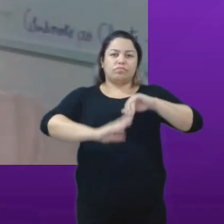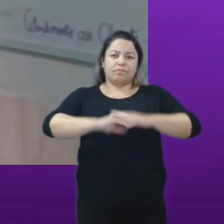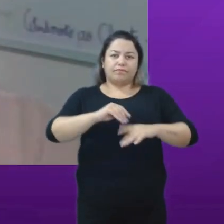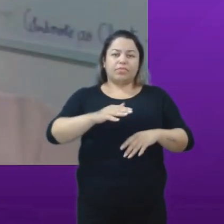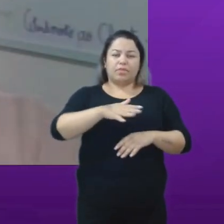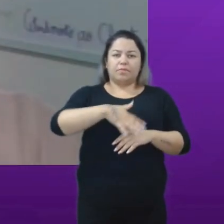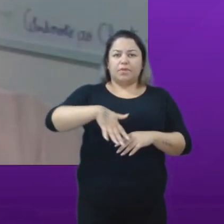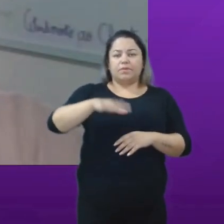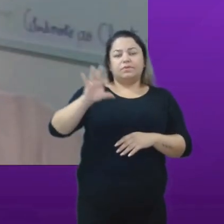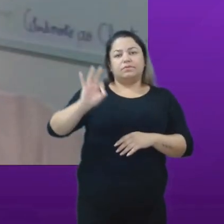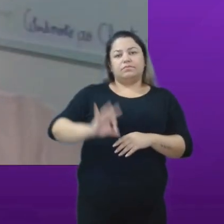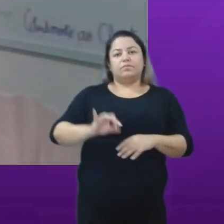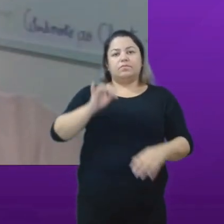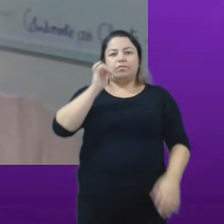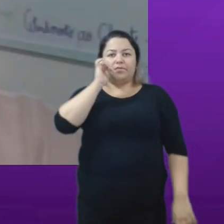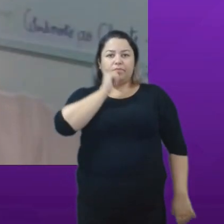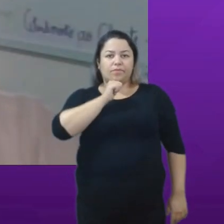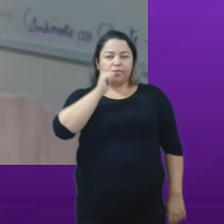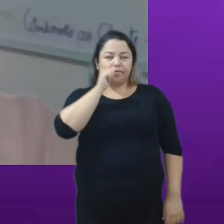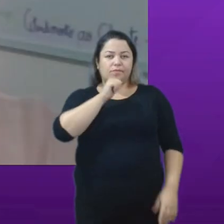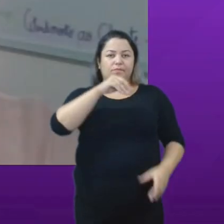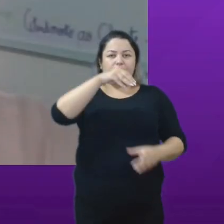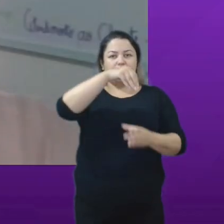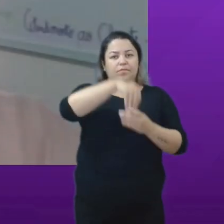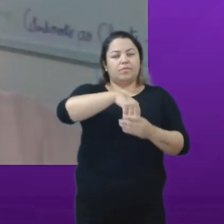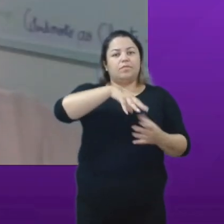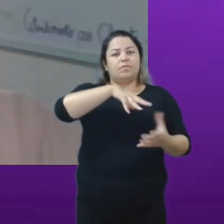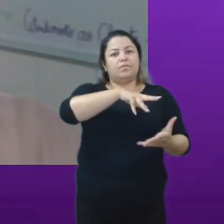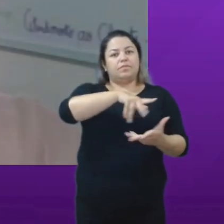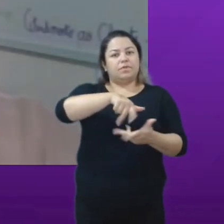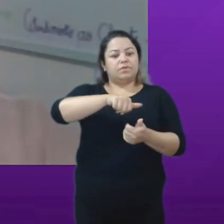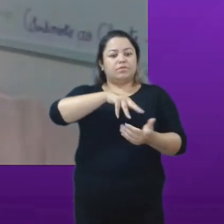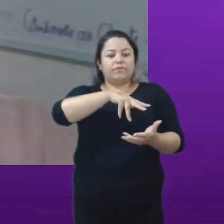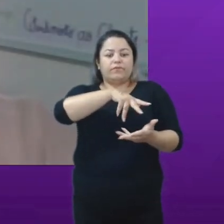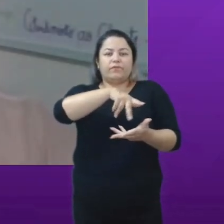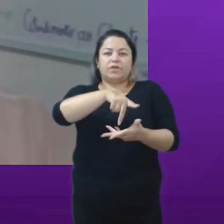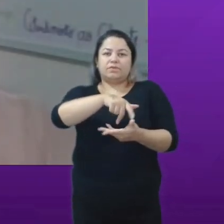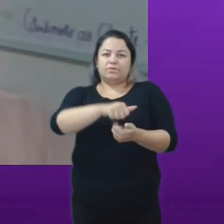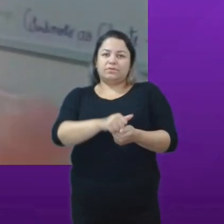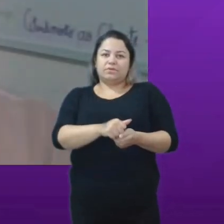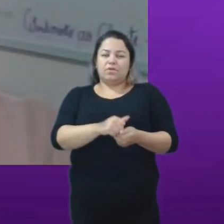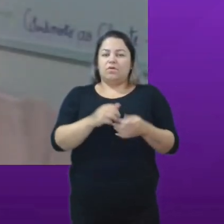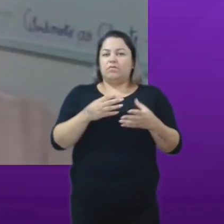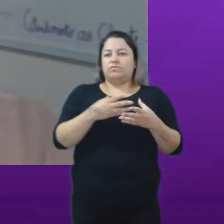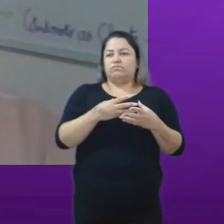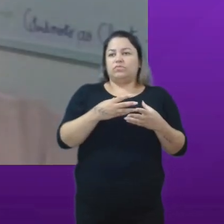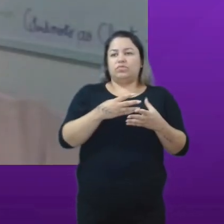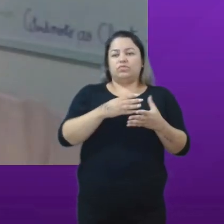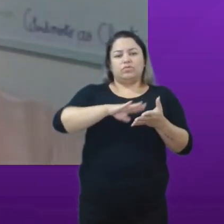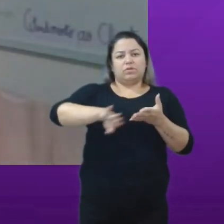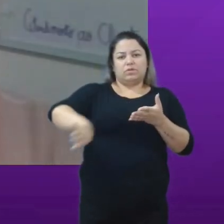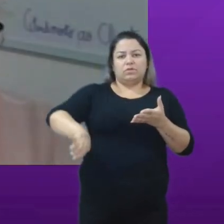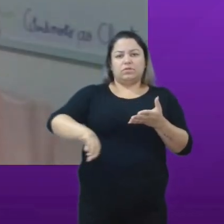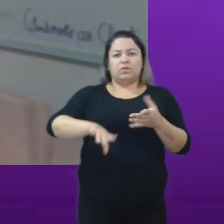mulheres que estão dentro desse universo, elas são apagadas da história, como acontece com as mulheres ao longo da história